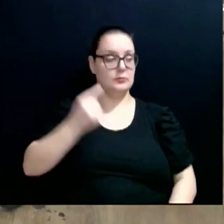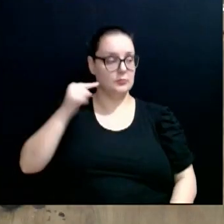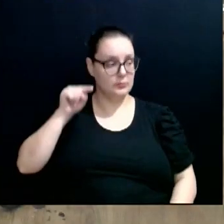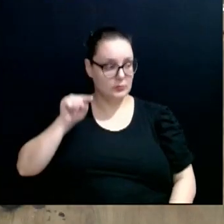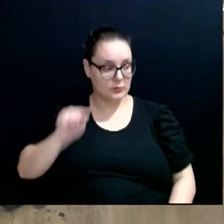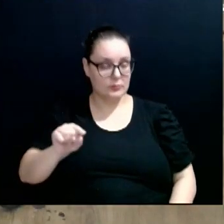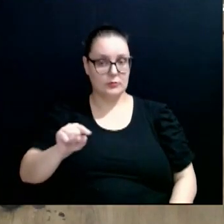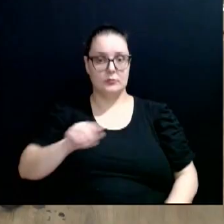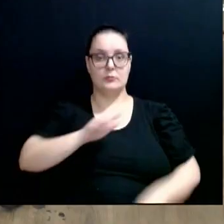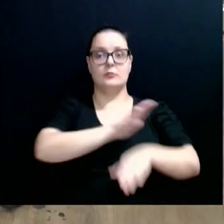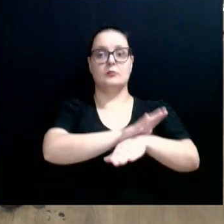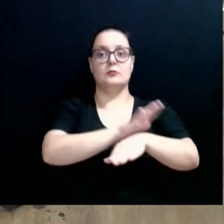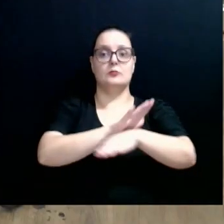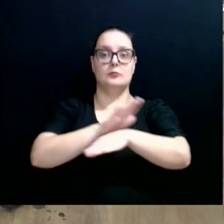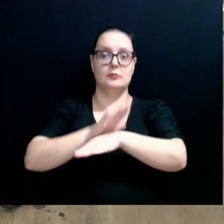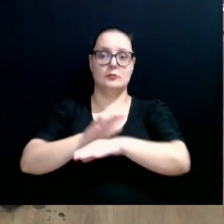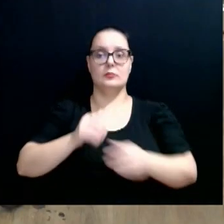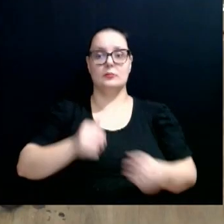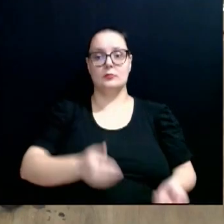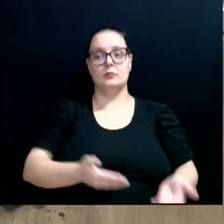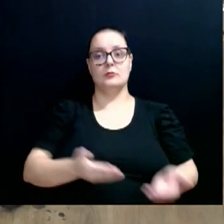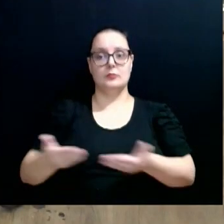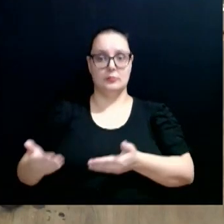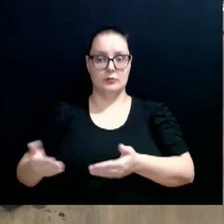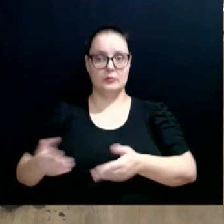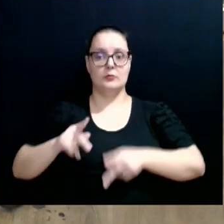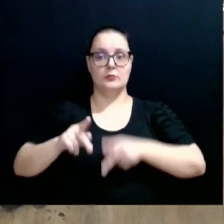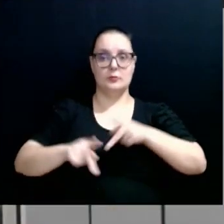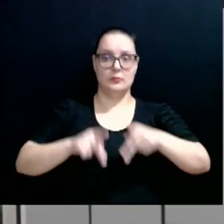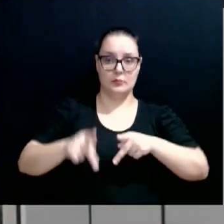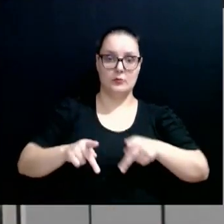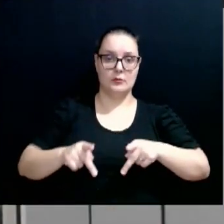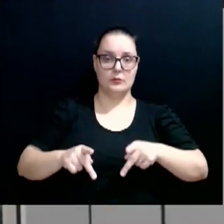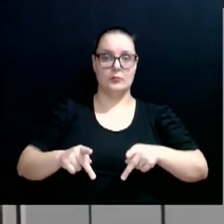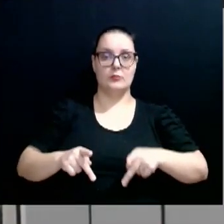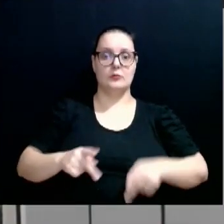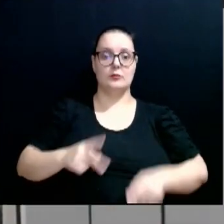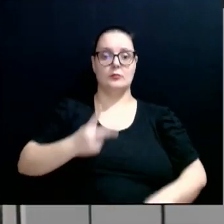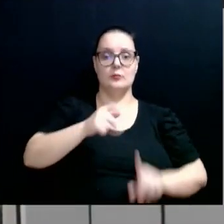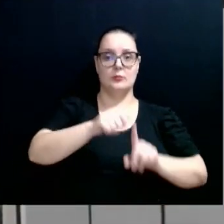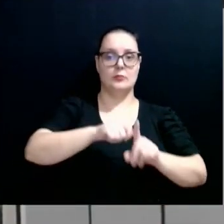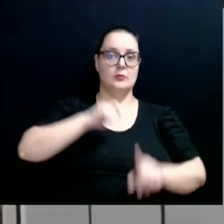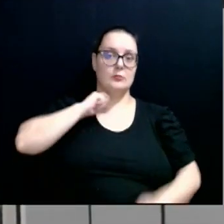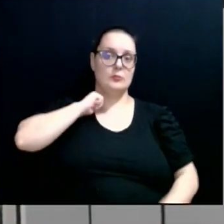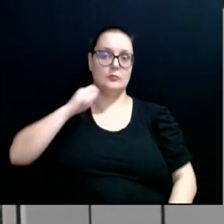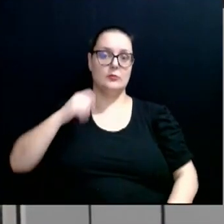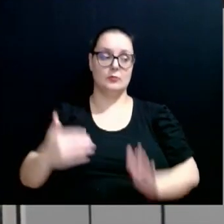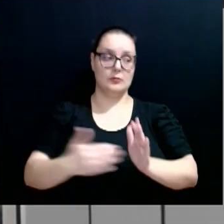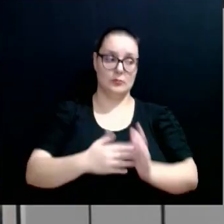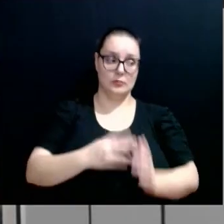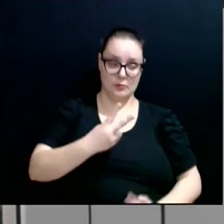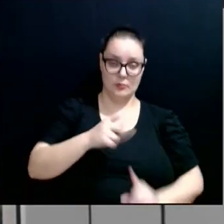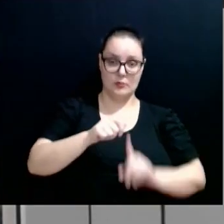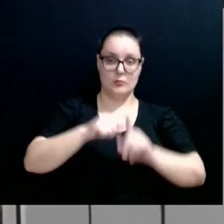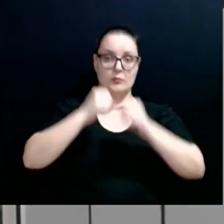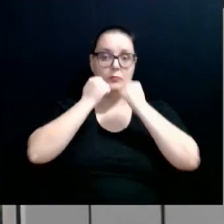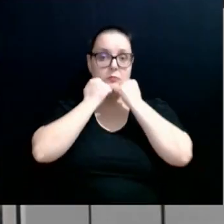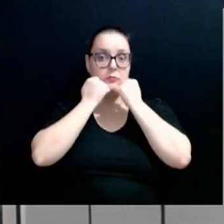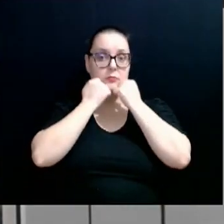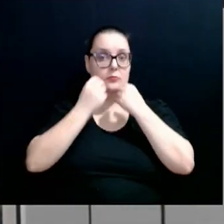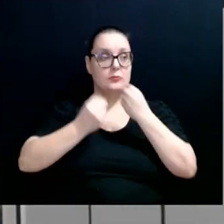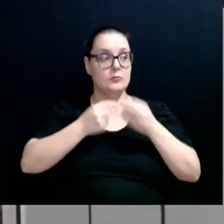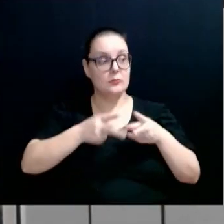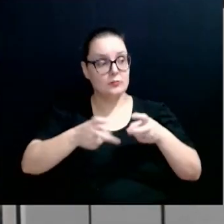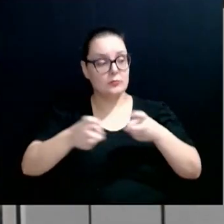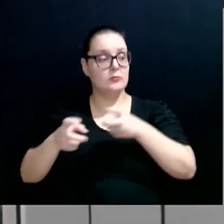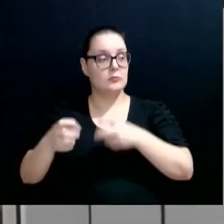foram apresentadas pela população durante 2 de abril até 2 de julho. Como que você enxerga a importância de